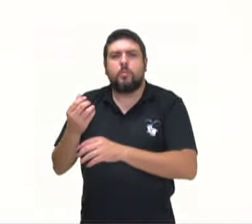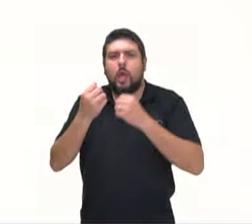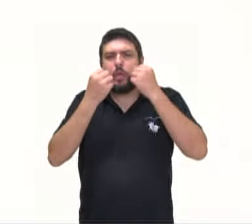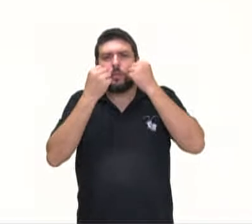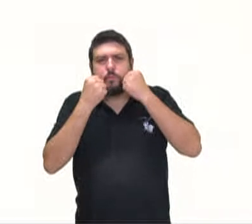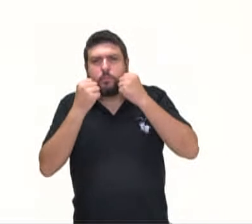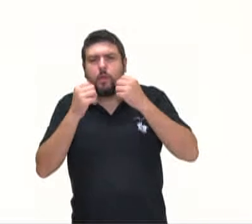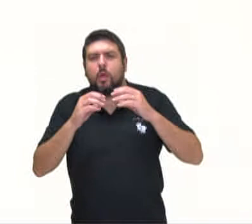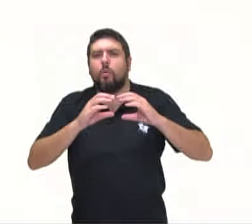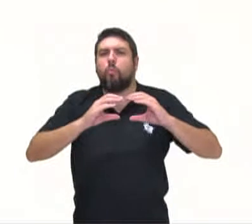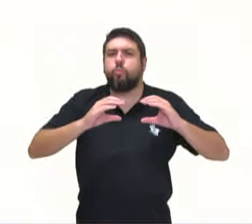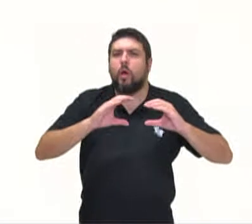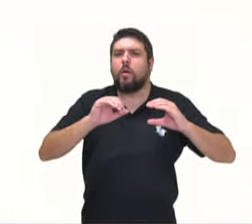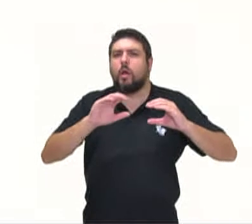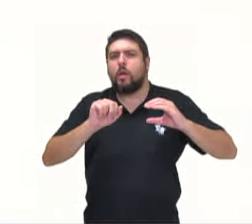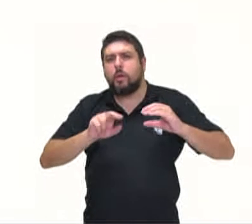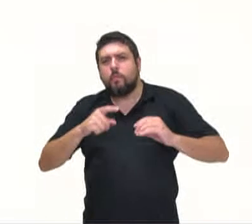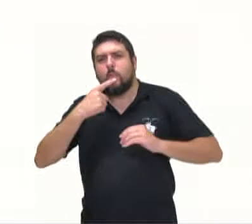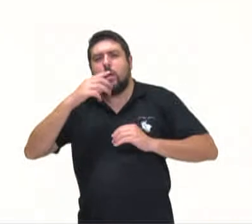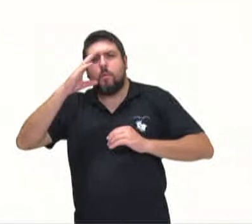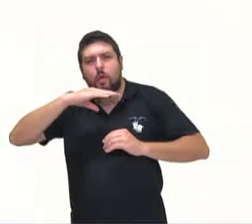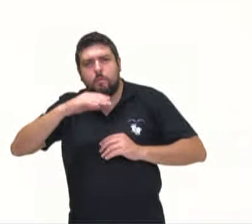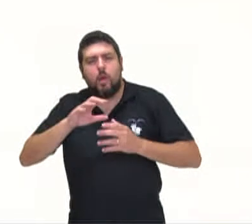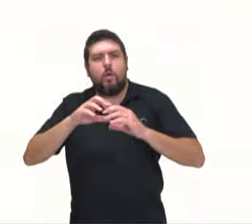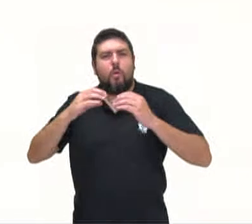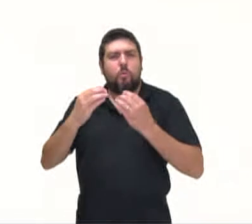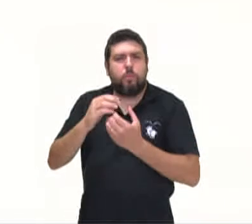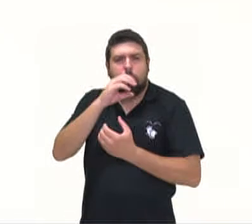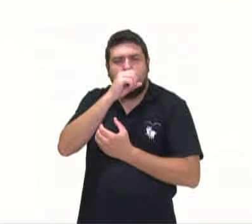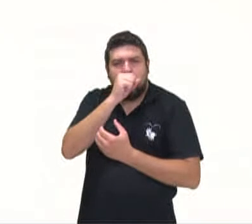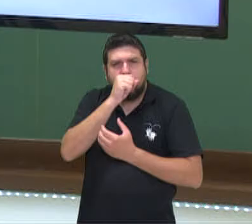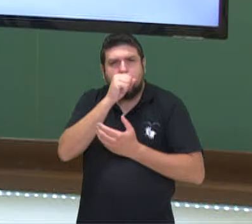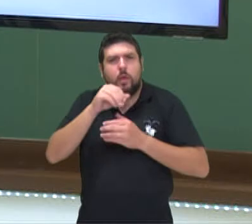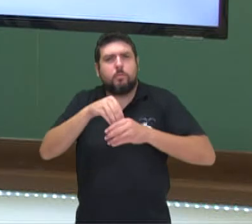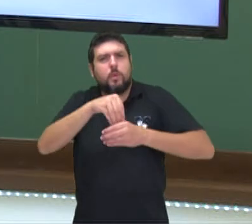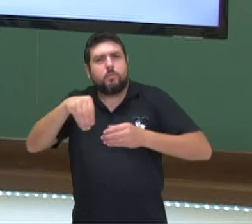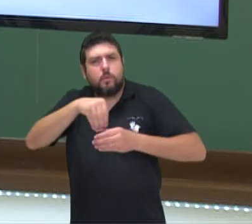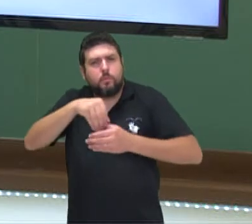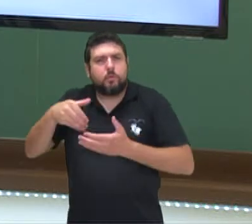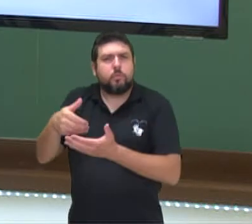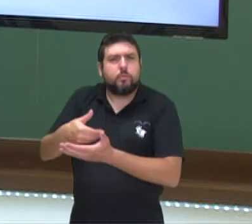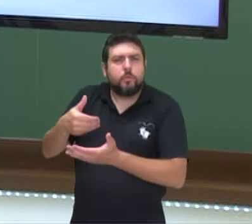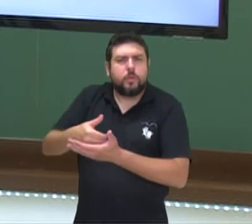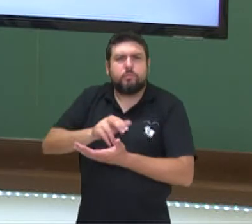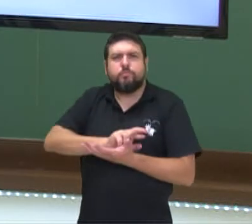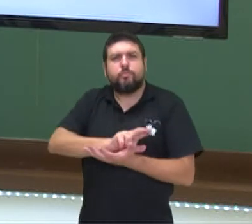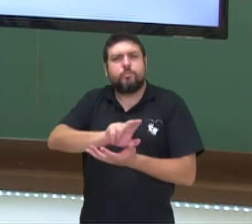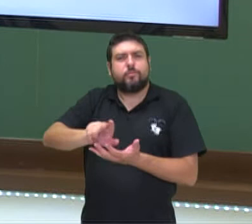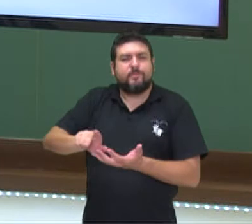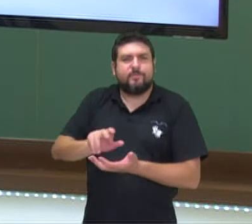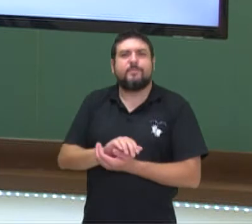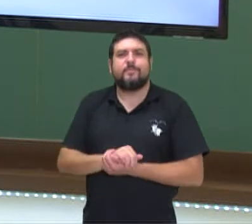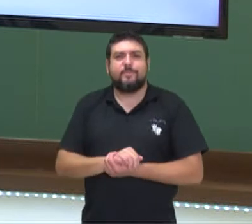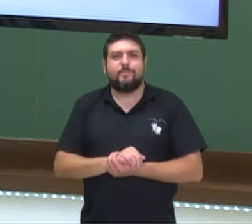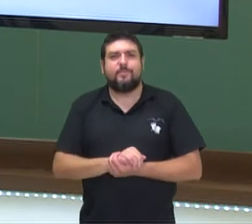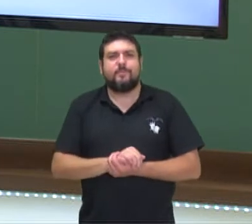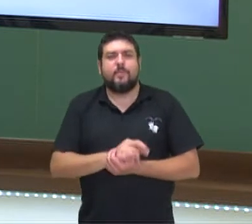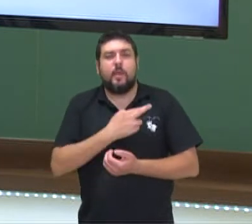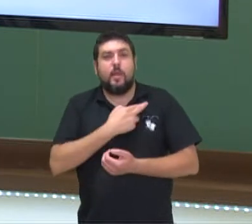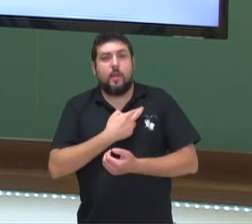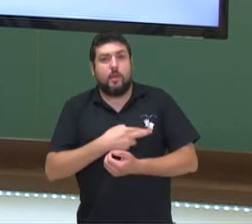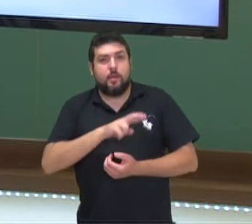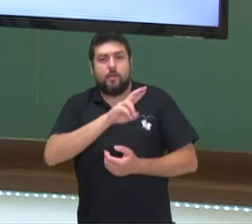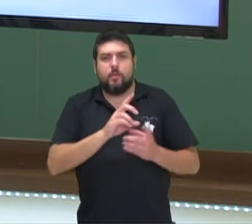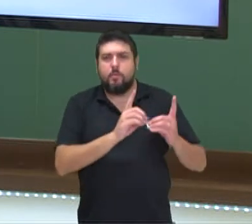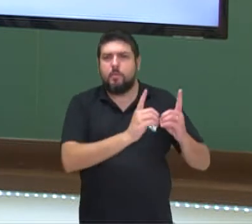feijão, pimenta, abóbora, mamão e abacate. Olha a diversidade aí da produção agrícola. A religião era